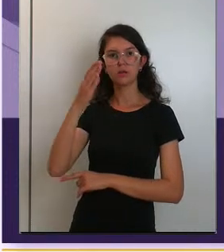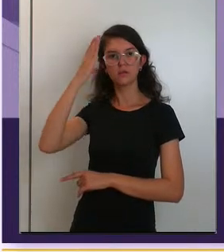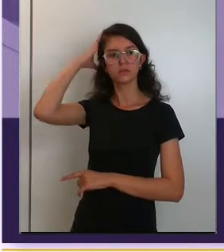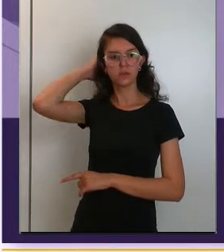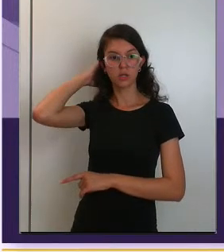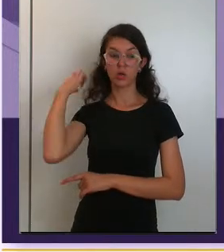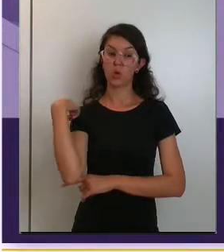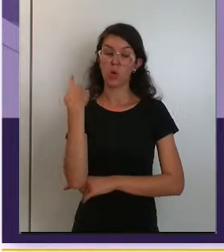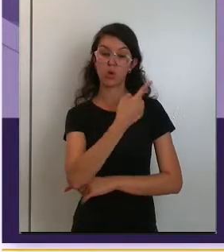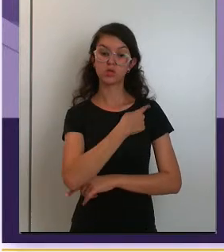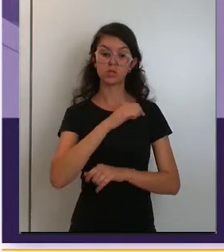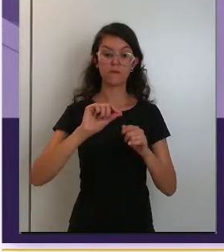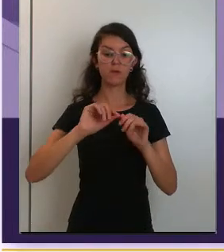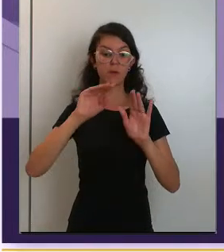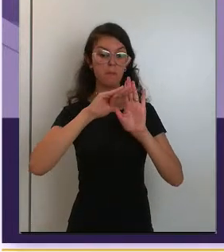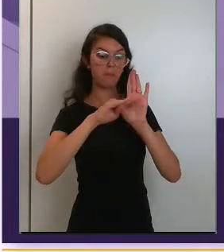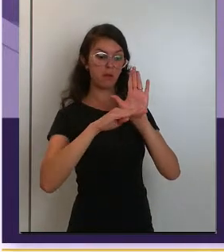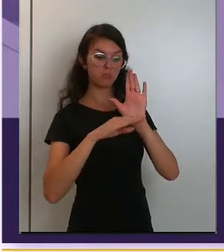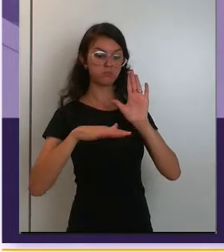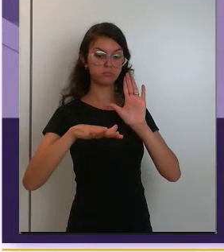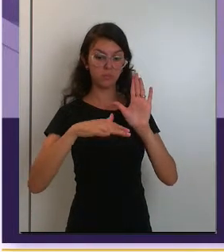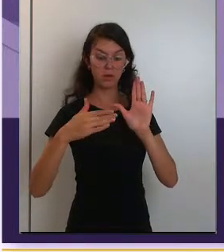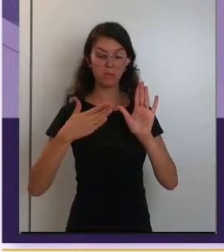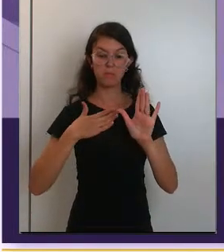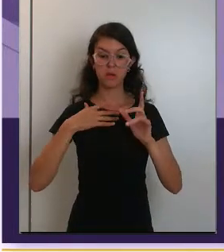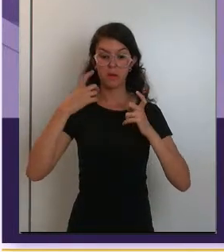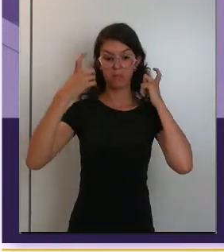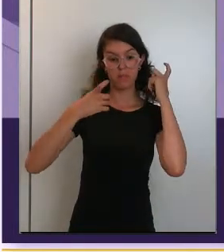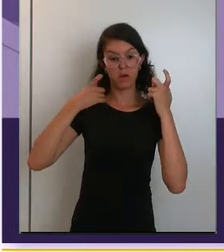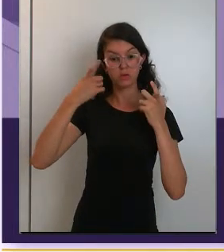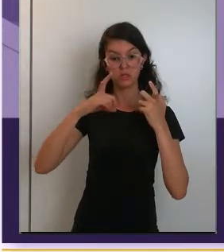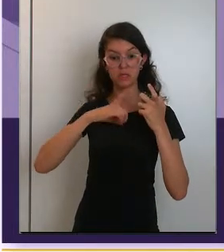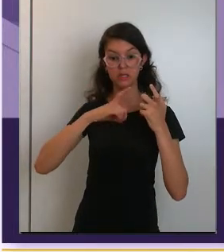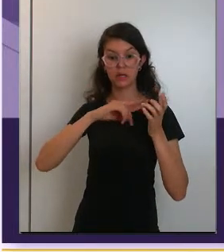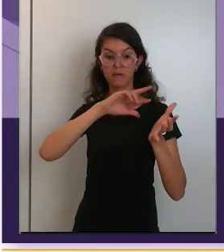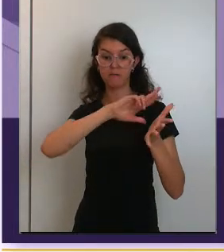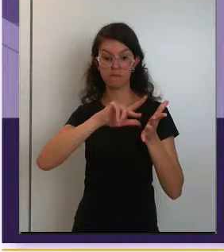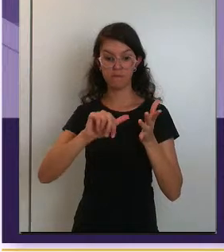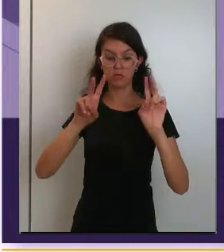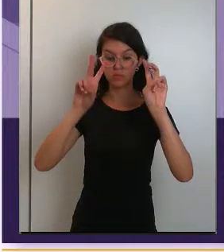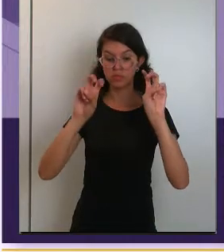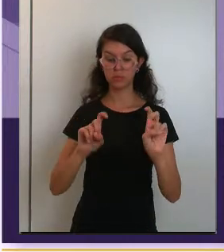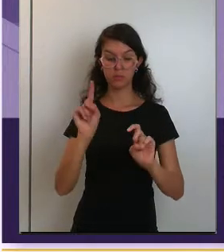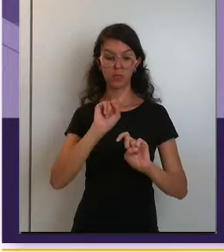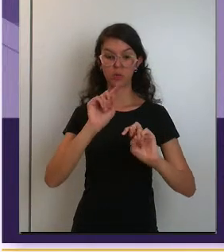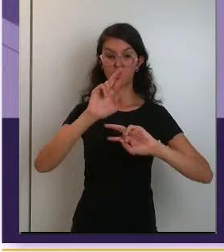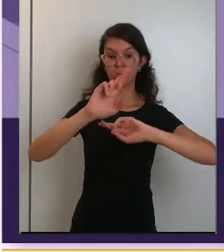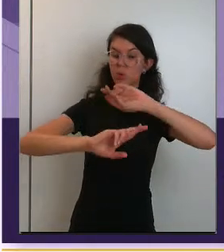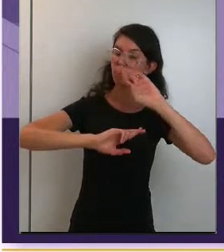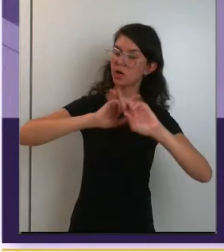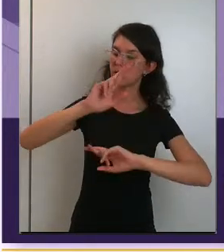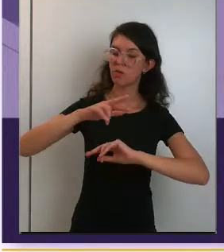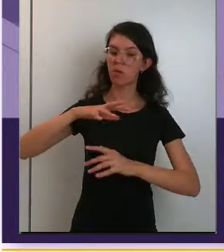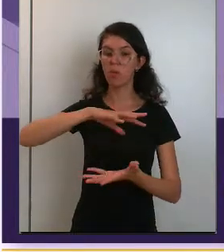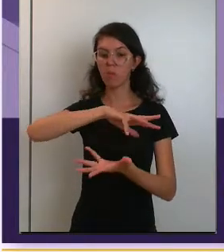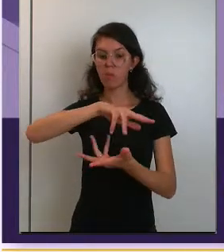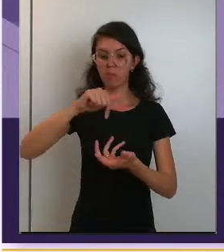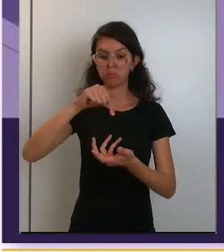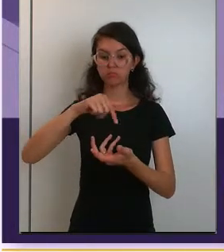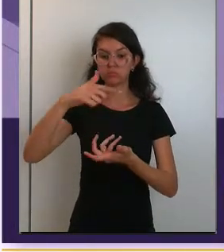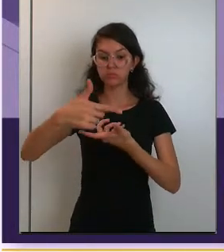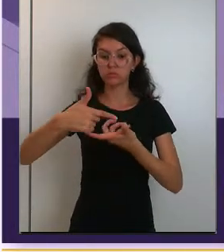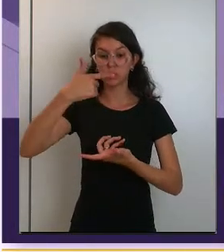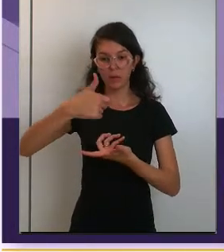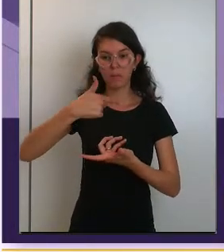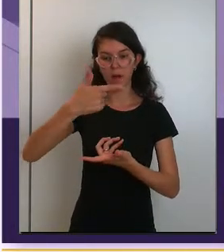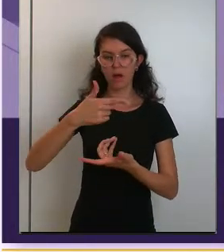de ação, a preocupação que eu sempre tive foi porque tem diversas questões que não estão relacionadas ao mundo do trabalho em si.